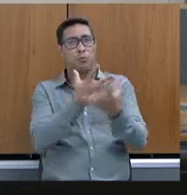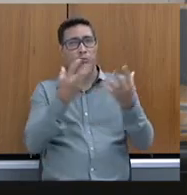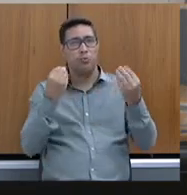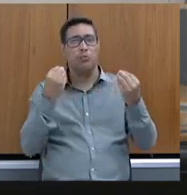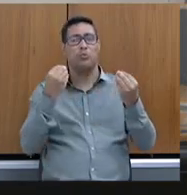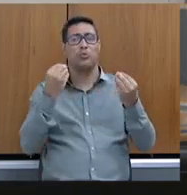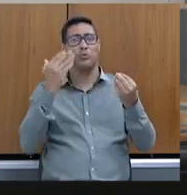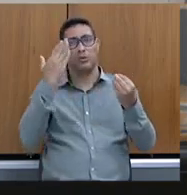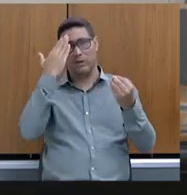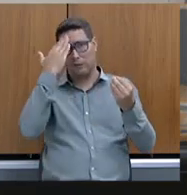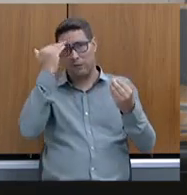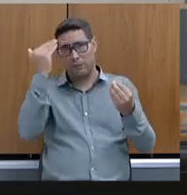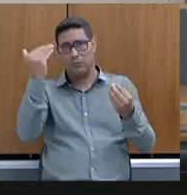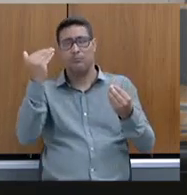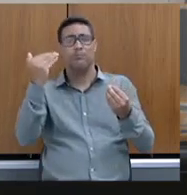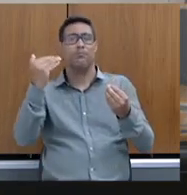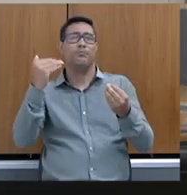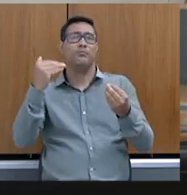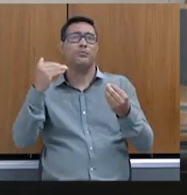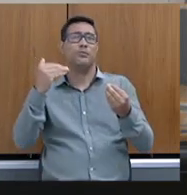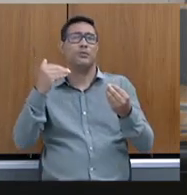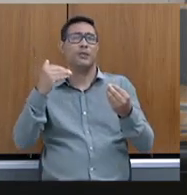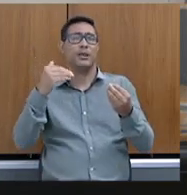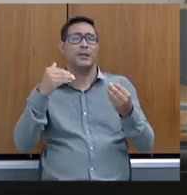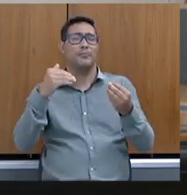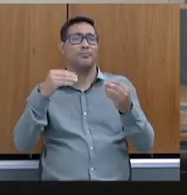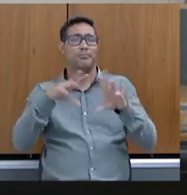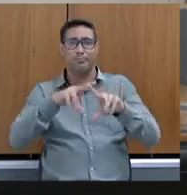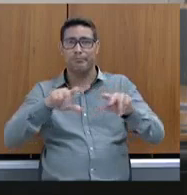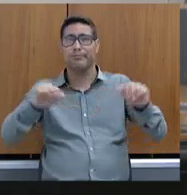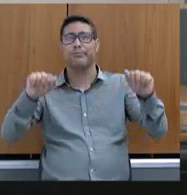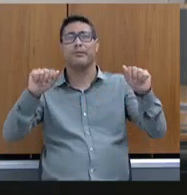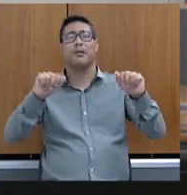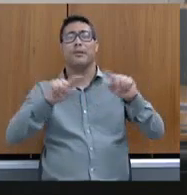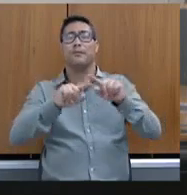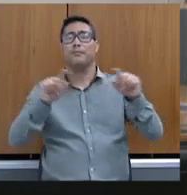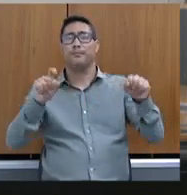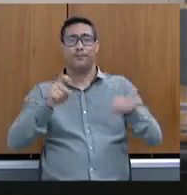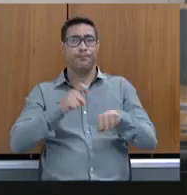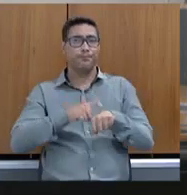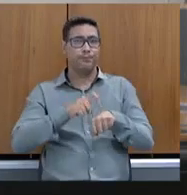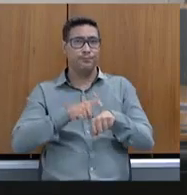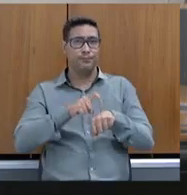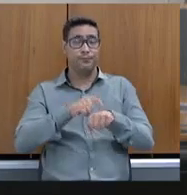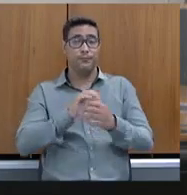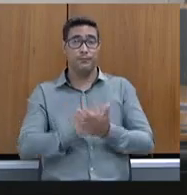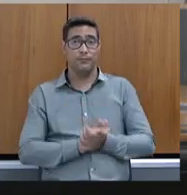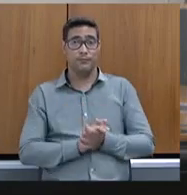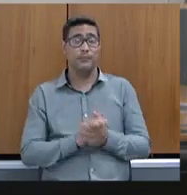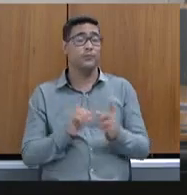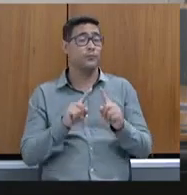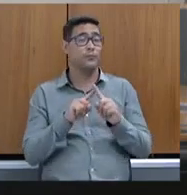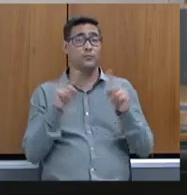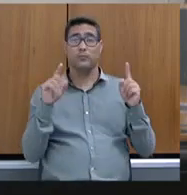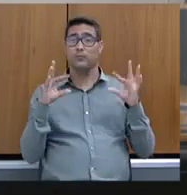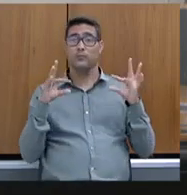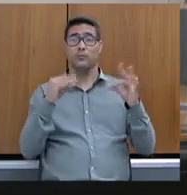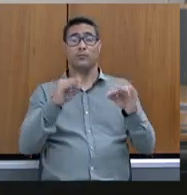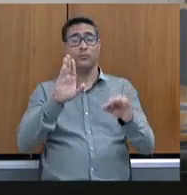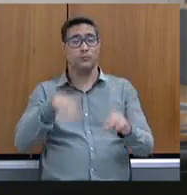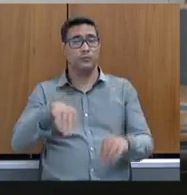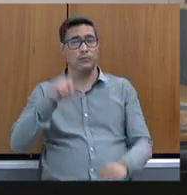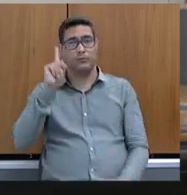artistas perdemos tanta gente né neste neste momento mas mesmo sobre todas essas